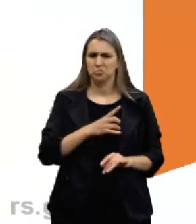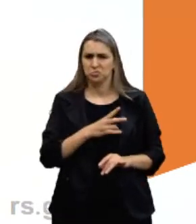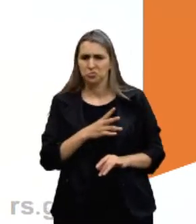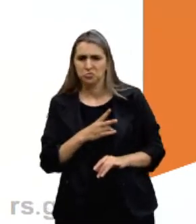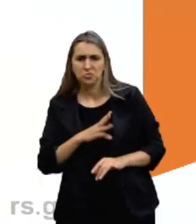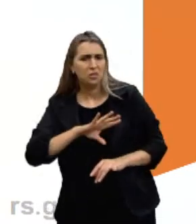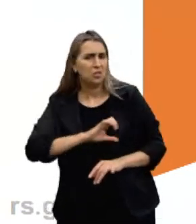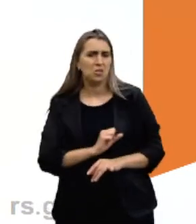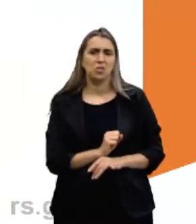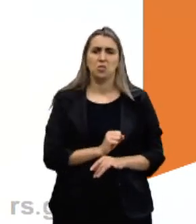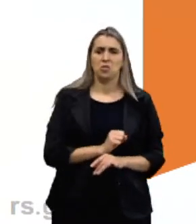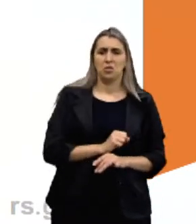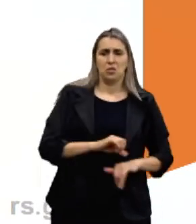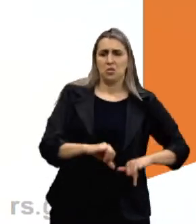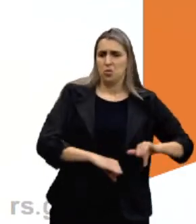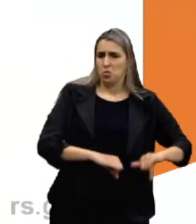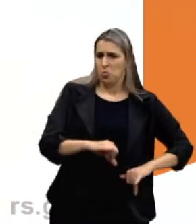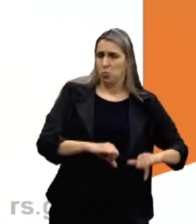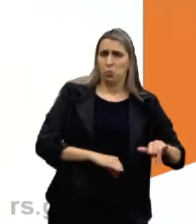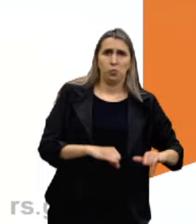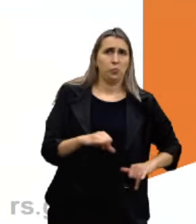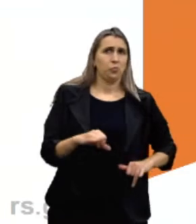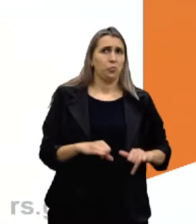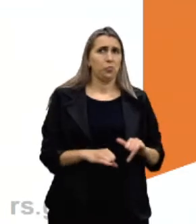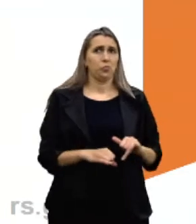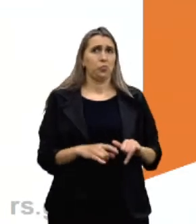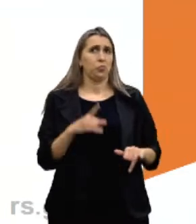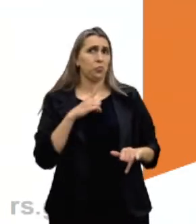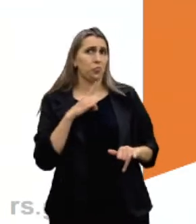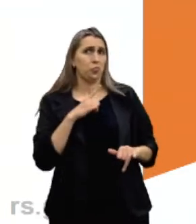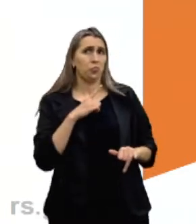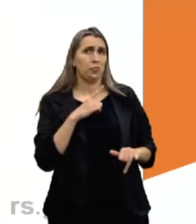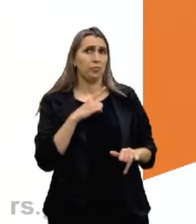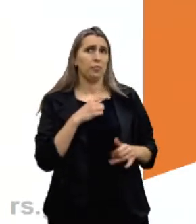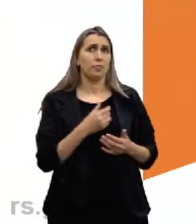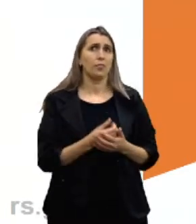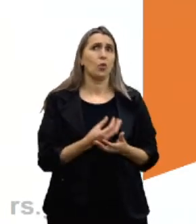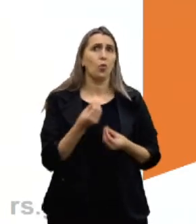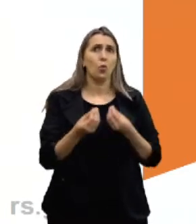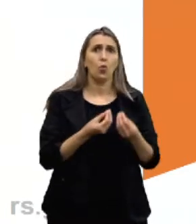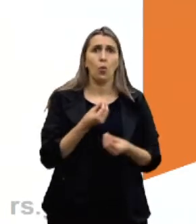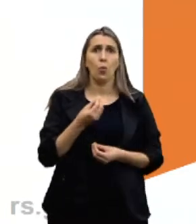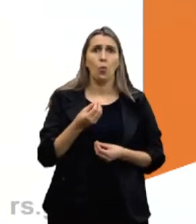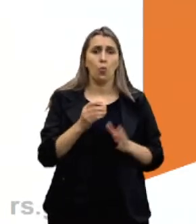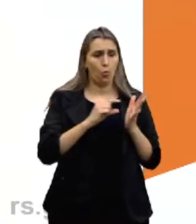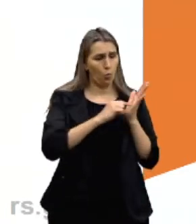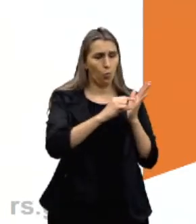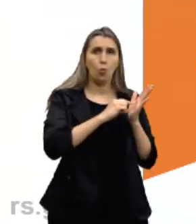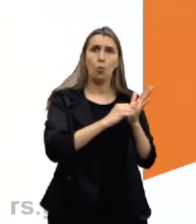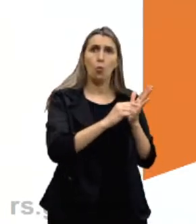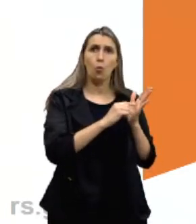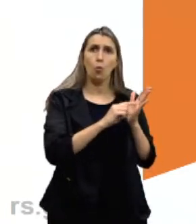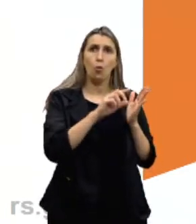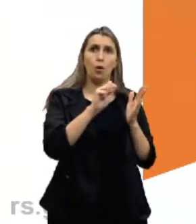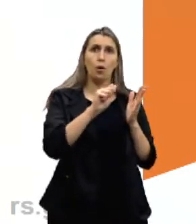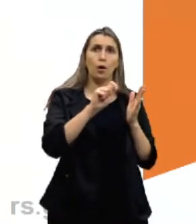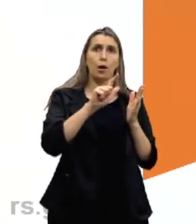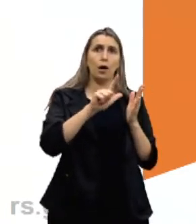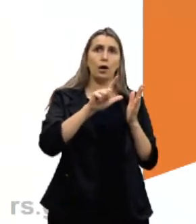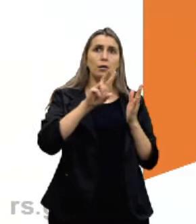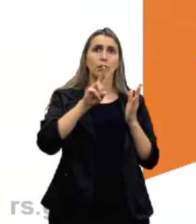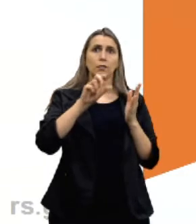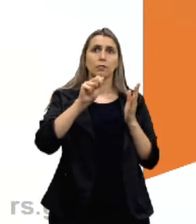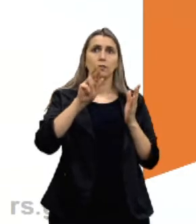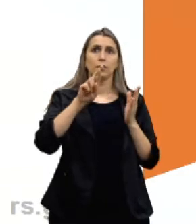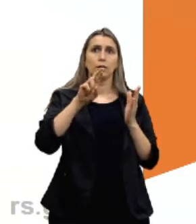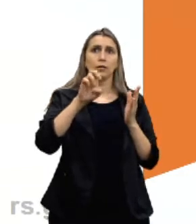medo de amar o sofrimento né Aí vai ter como poetas aqui como escritores o Álvares de